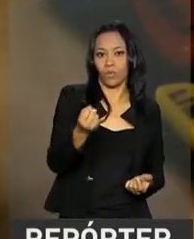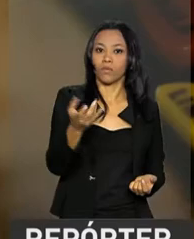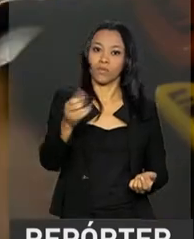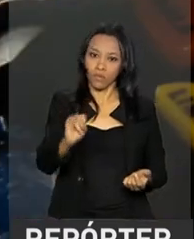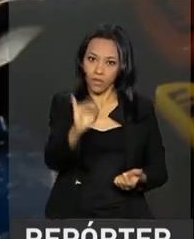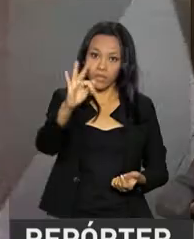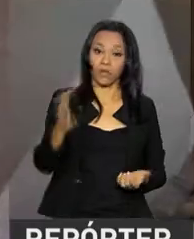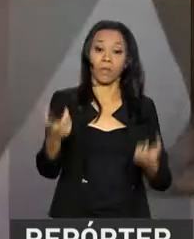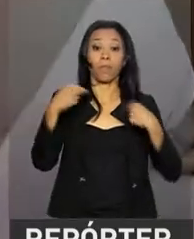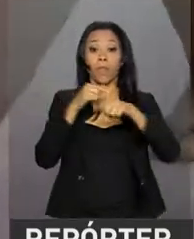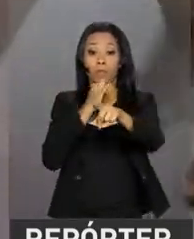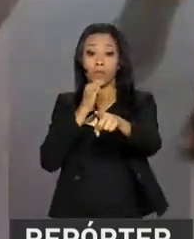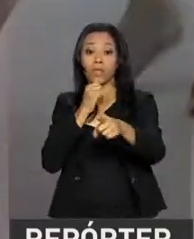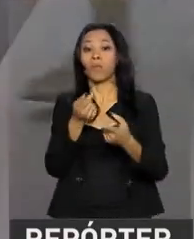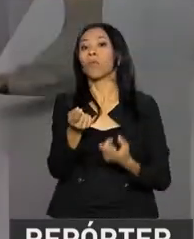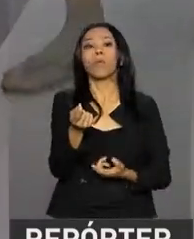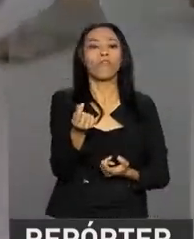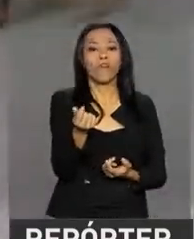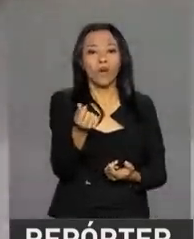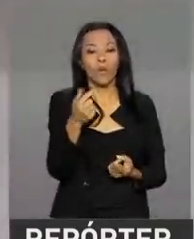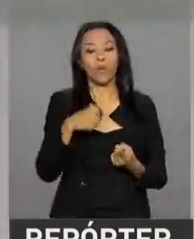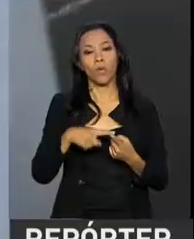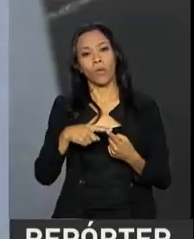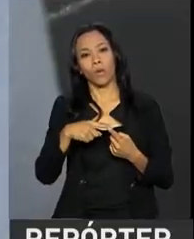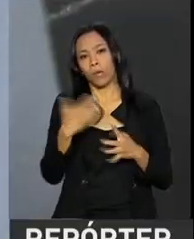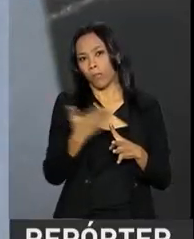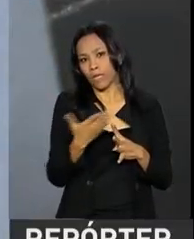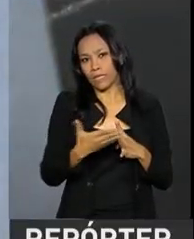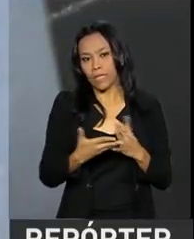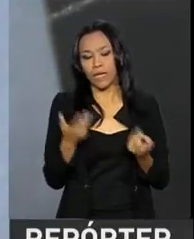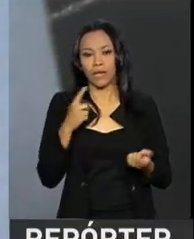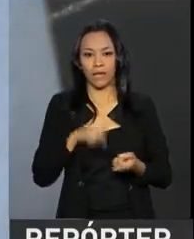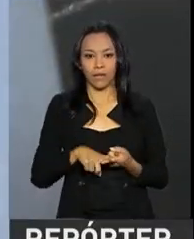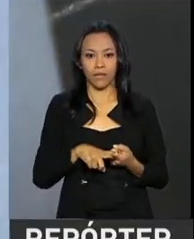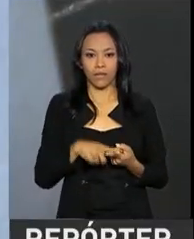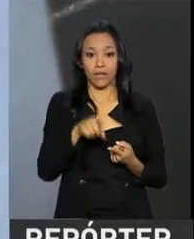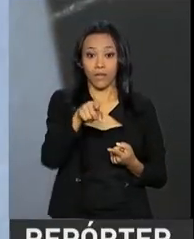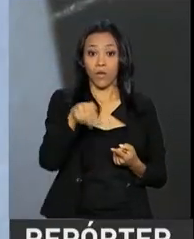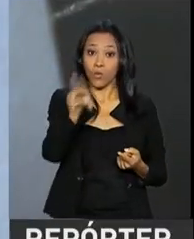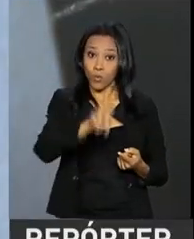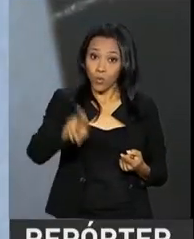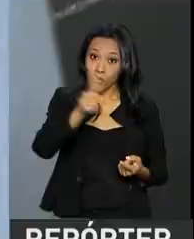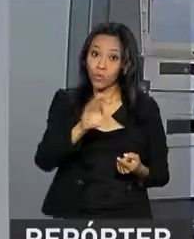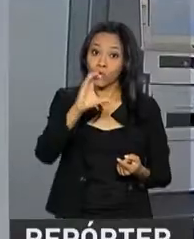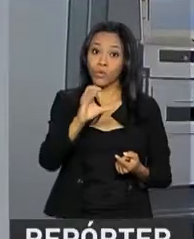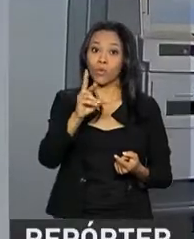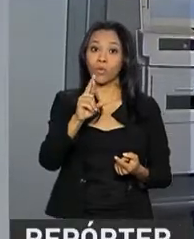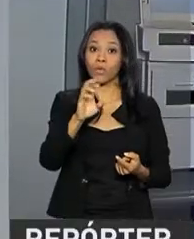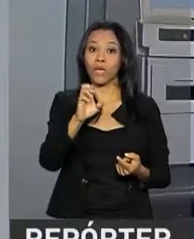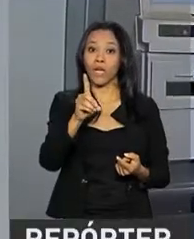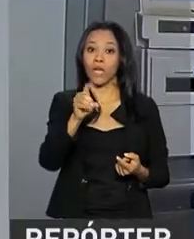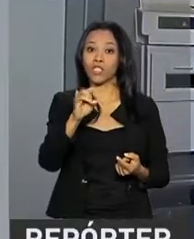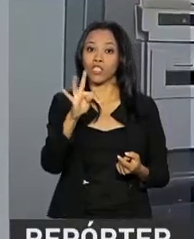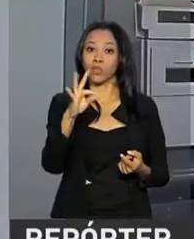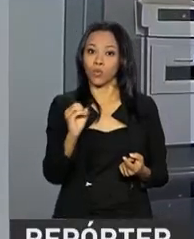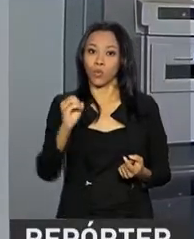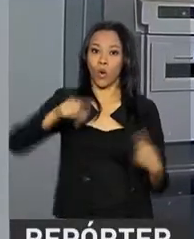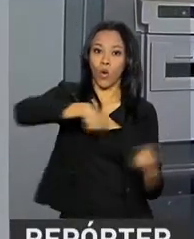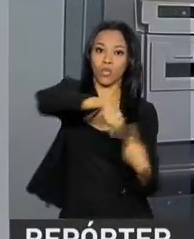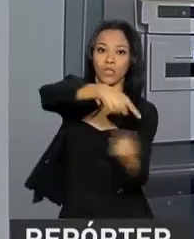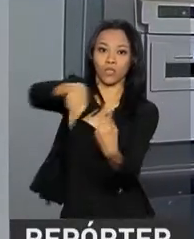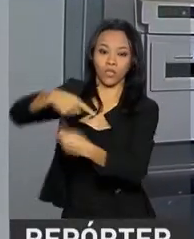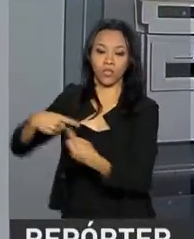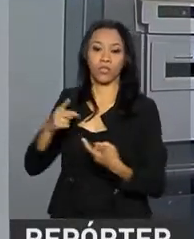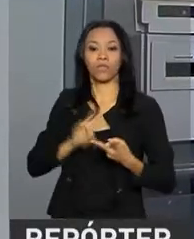diferenciação de preços por prazo ou meio de pagamento, a limitação do uso do crédito rotativo, a criação da nova taxa